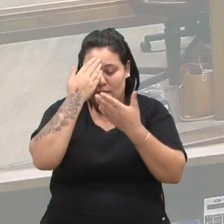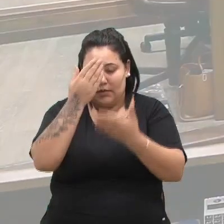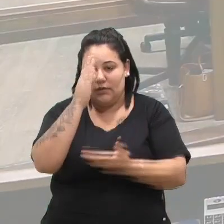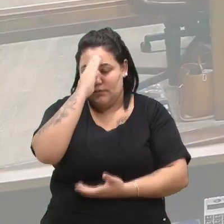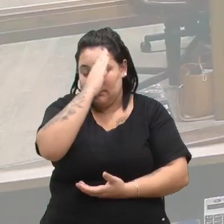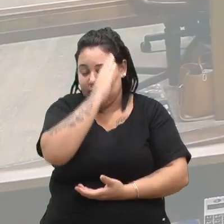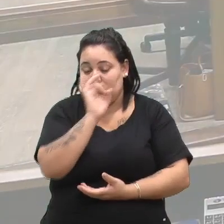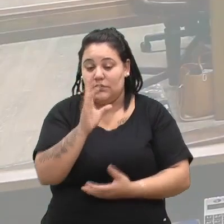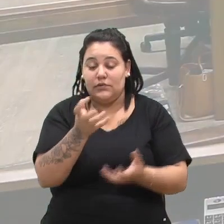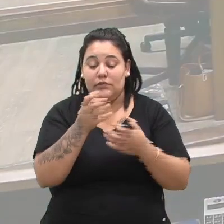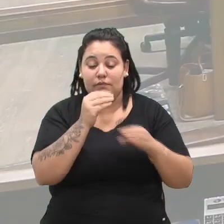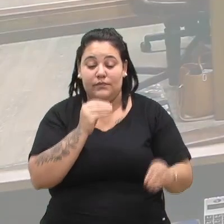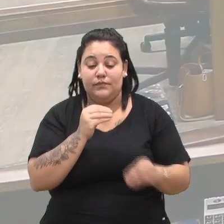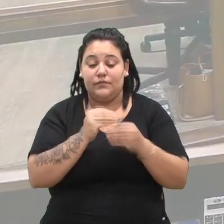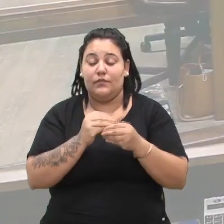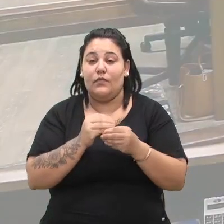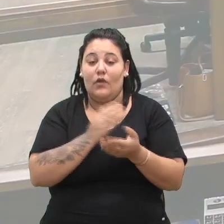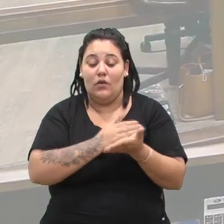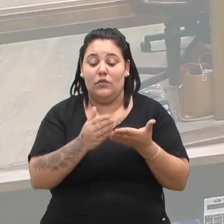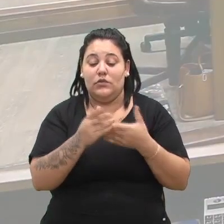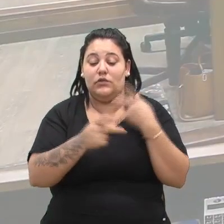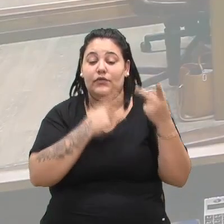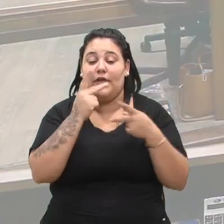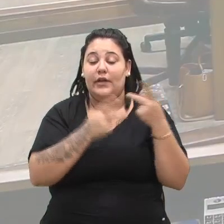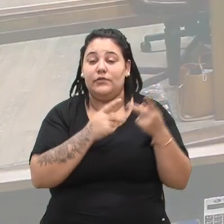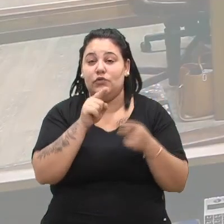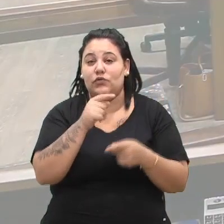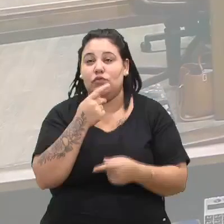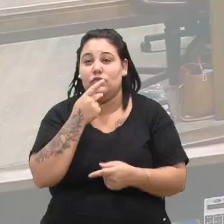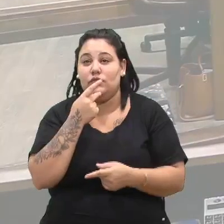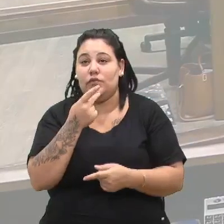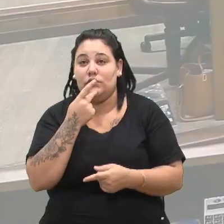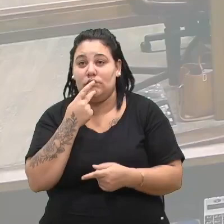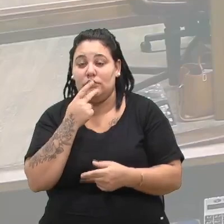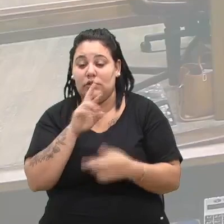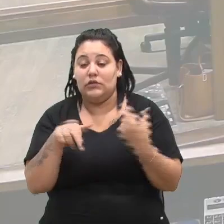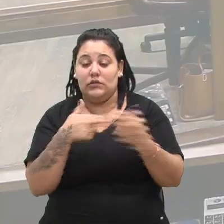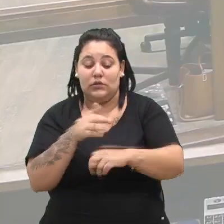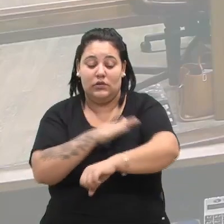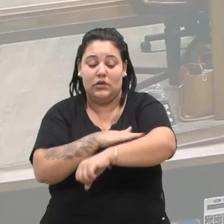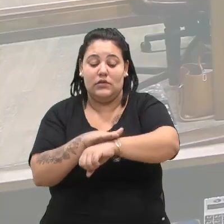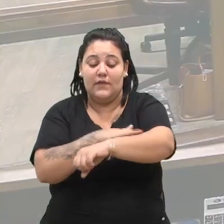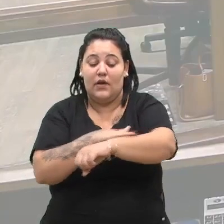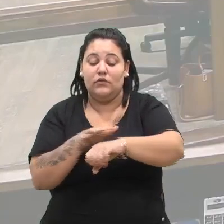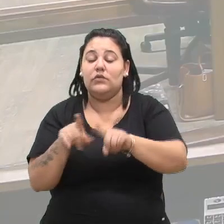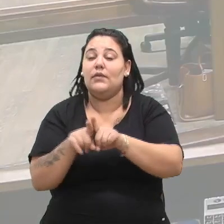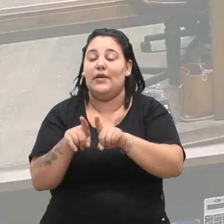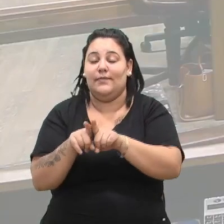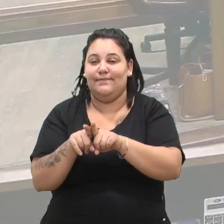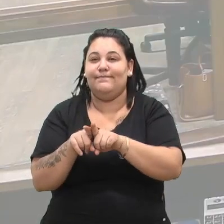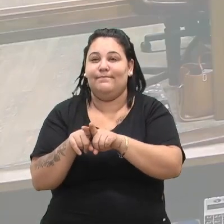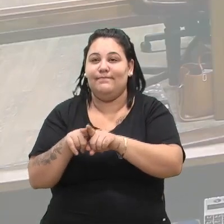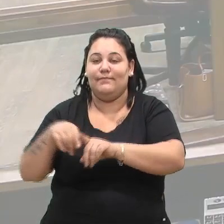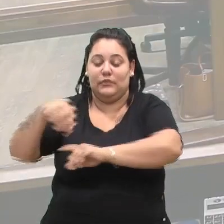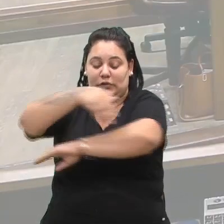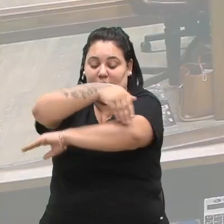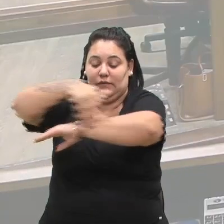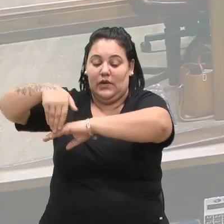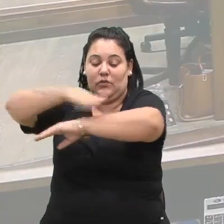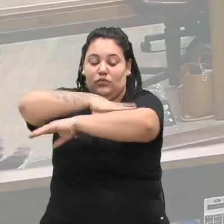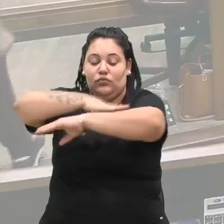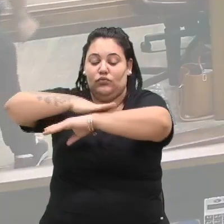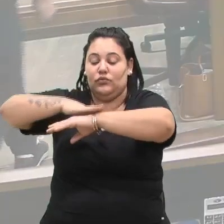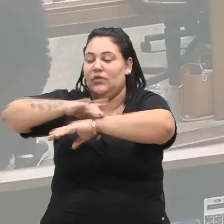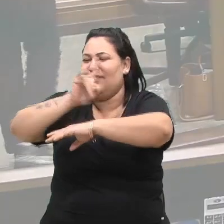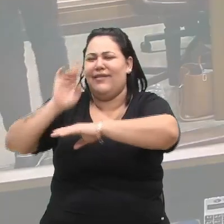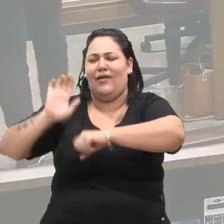contribuir no início da sua fala, quando o senhor falou da questão dos asfaltos. E aqui eu não estou culpando A ou B.